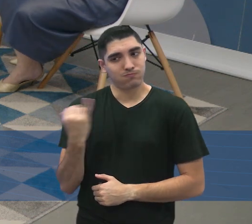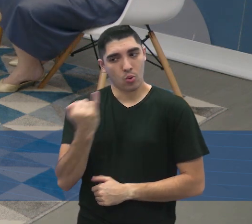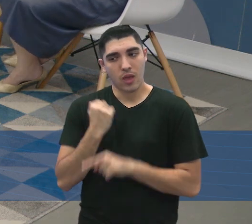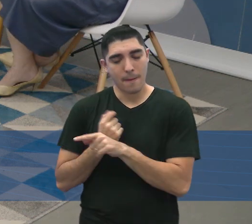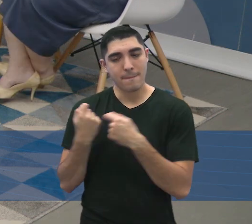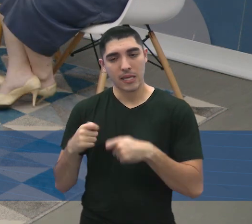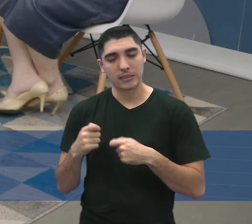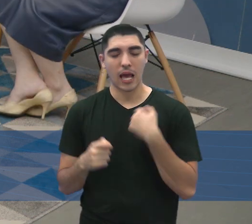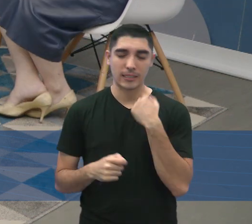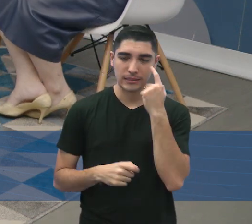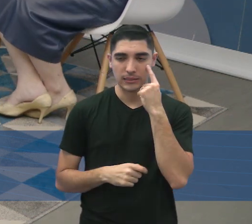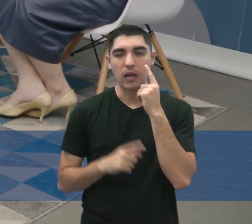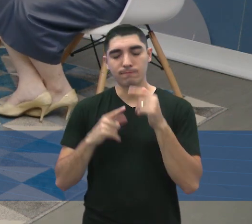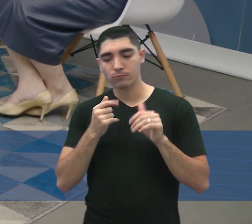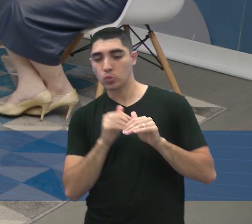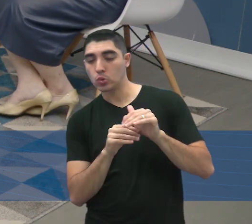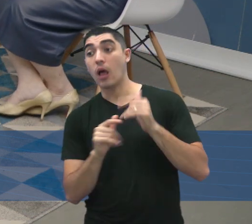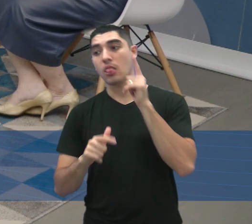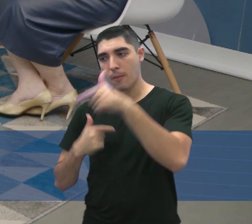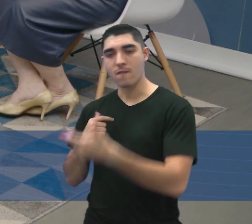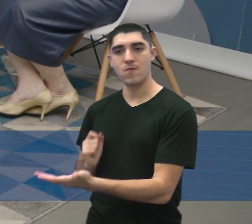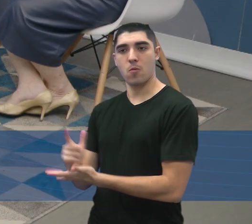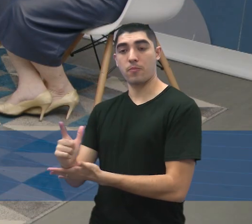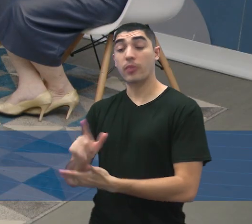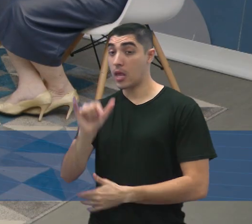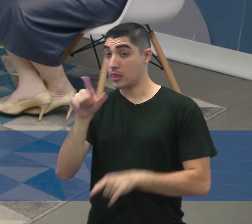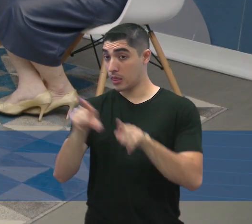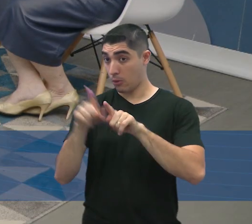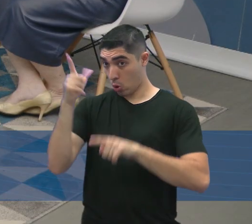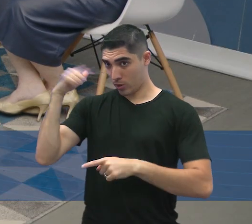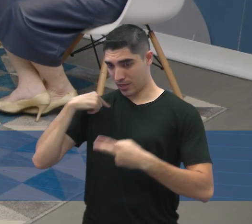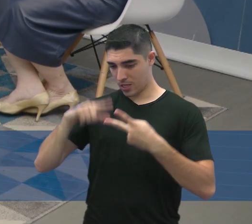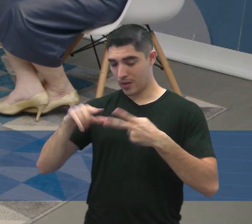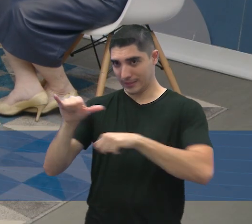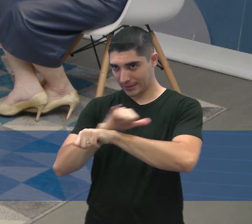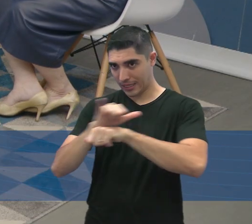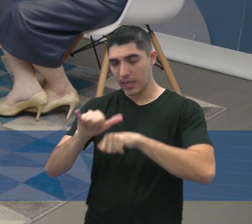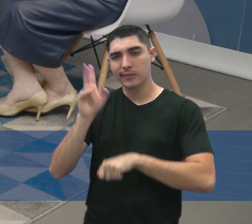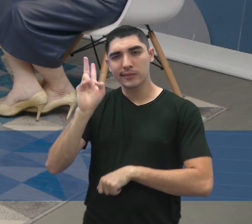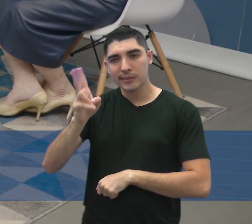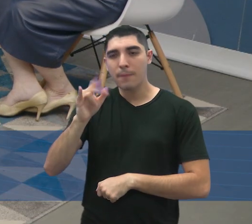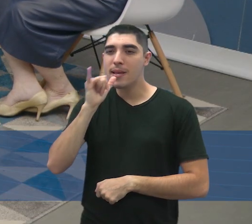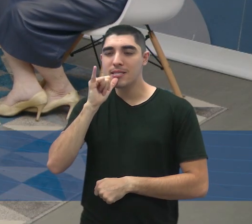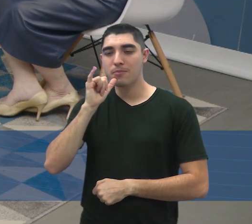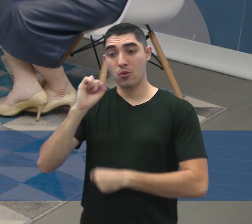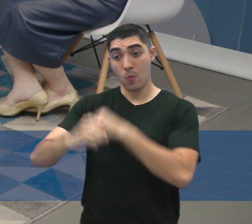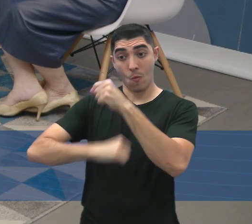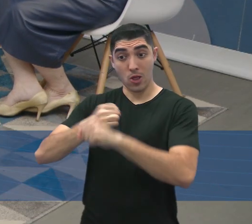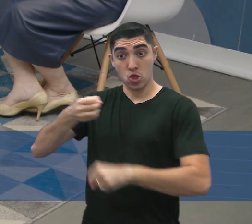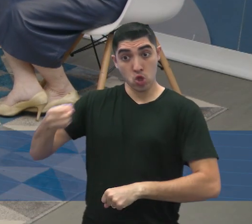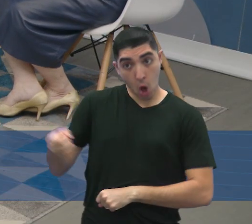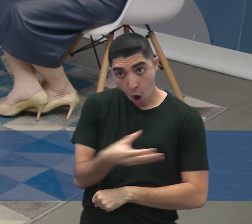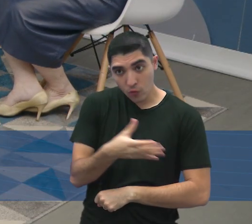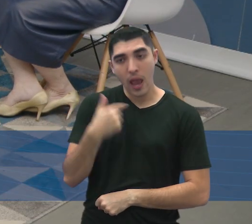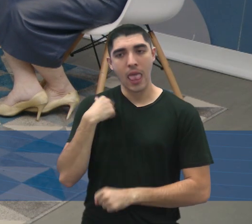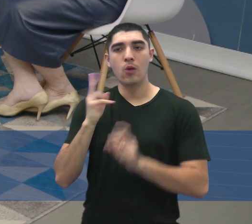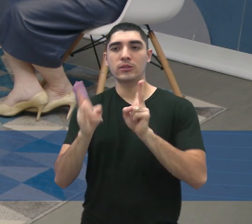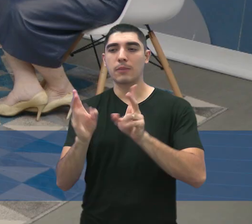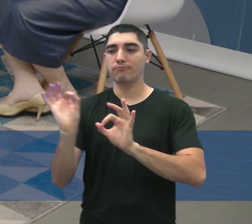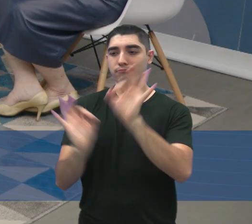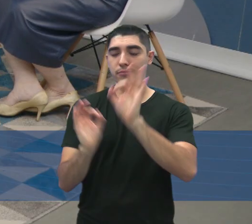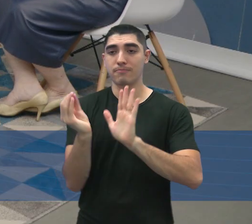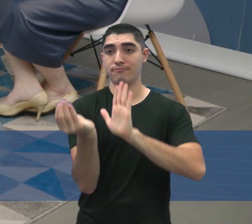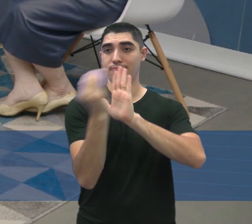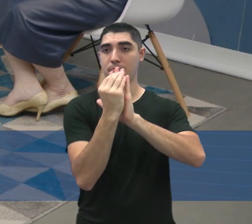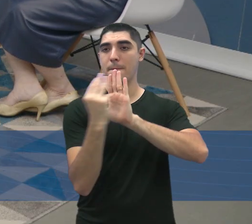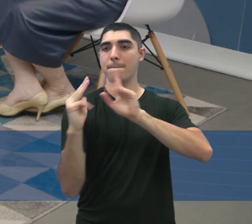eu volto e consumo. Outro truque que eu uso em casa, toda virada de ano, eu coloco algumas metas, né? E